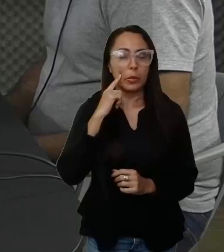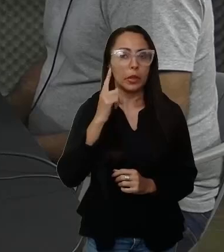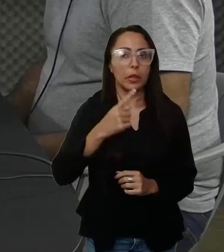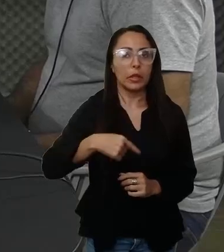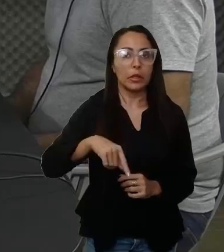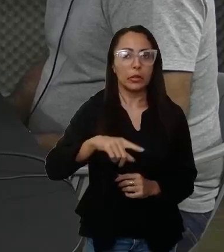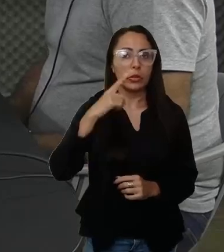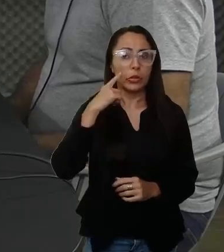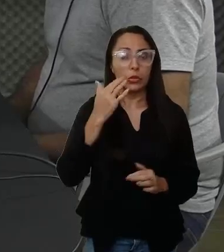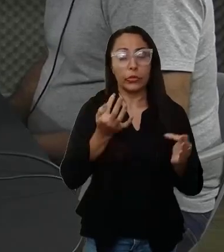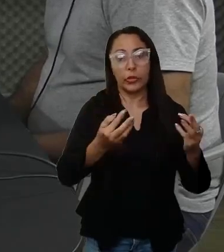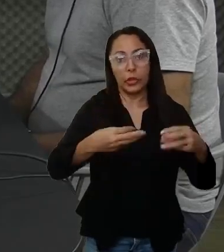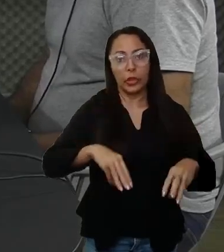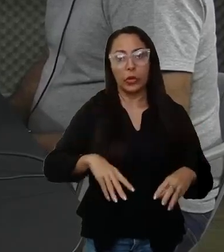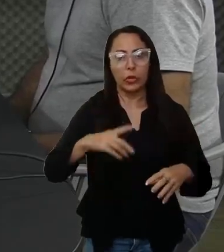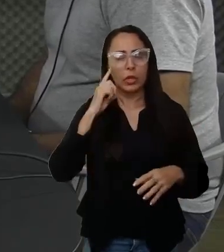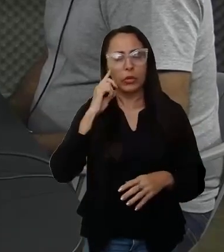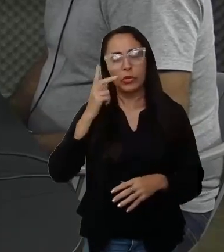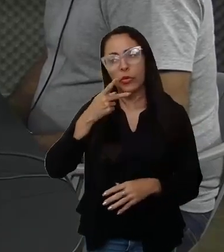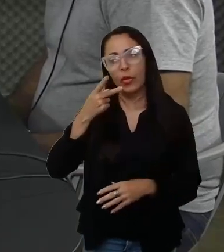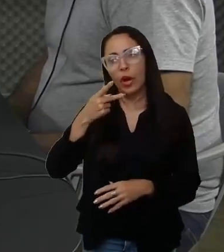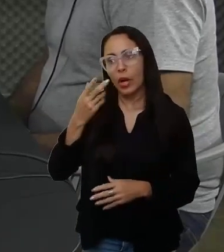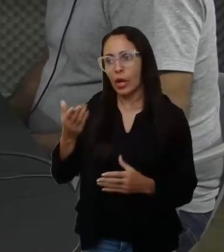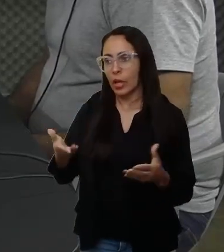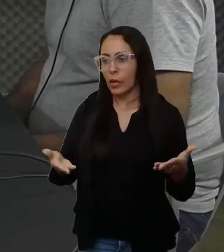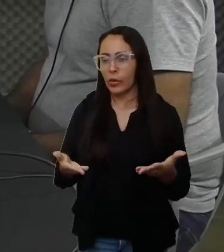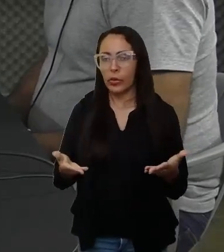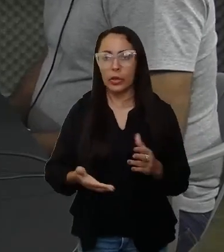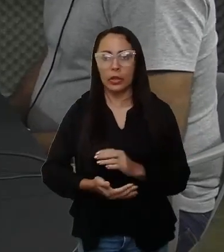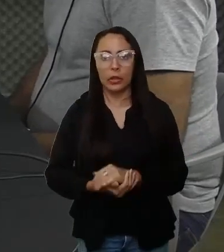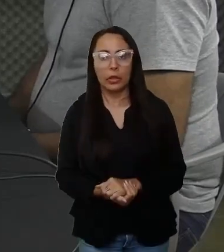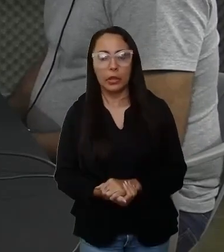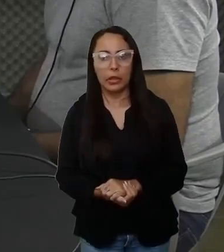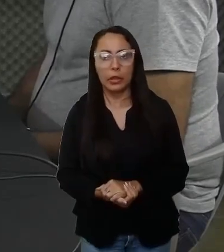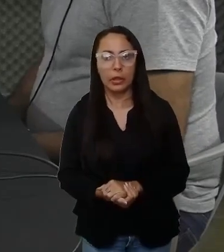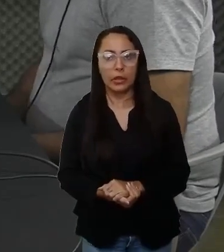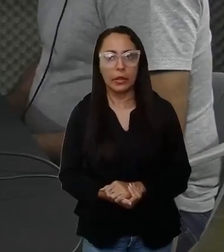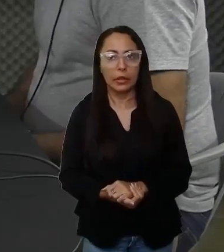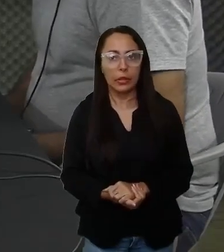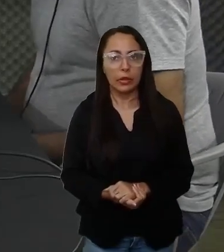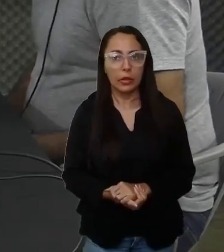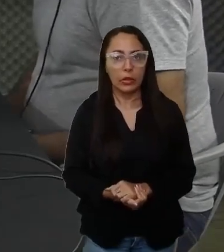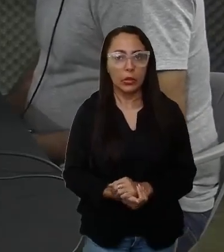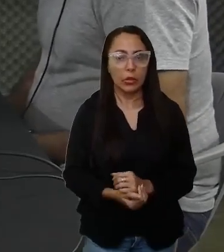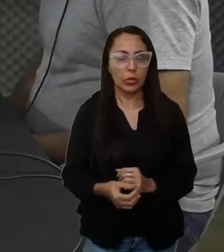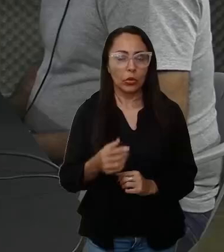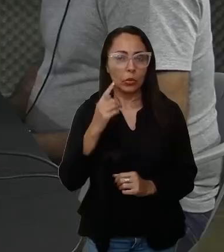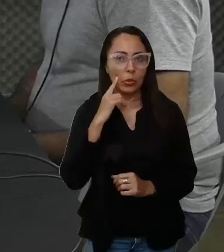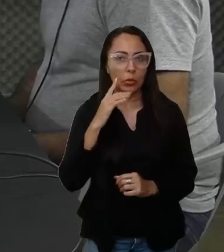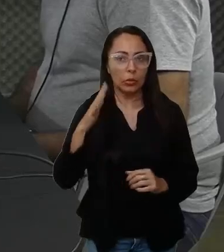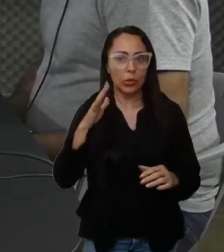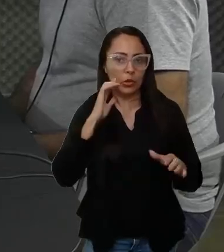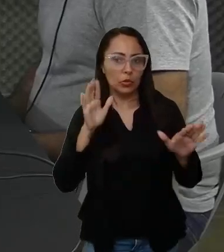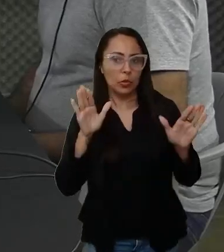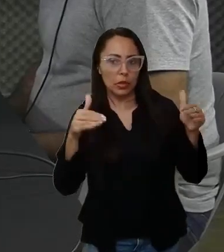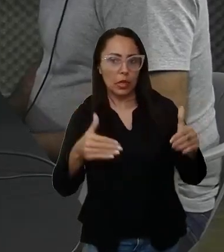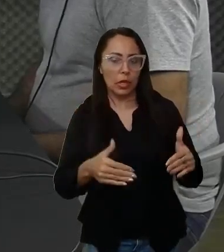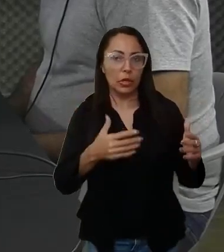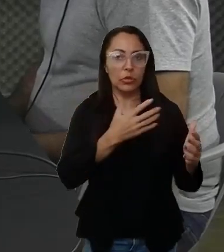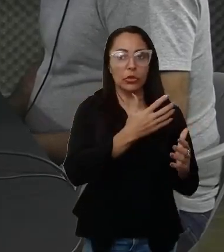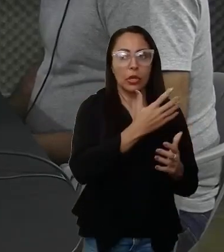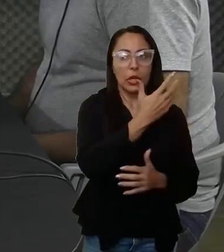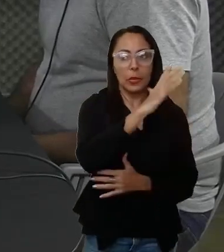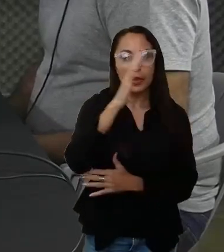ao finalzinho, o que é que o senhor diria, né, enquanto especialista ambiental, né, nas nossas escolas, o que é que